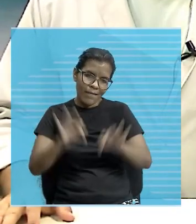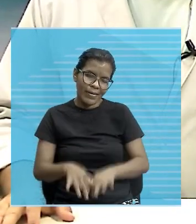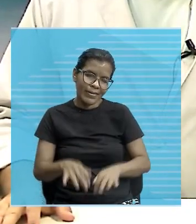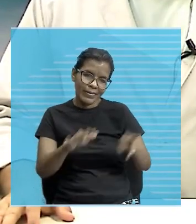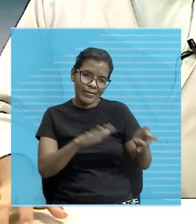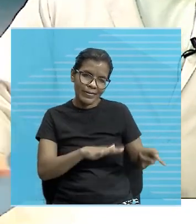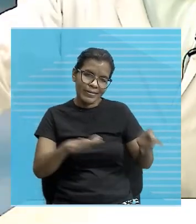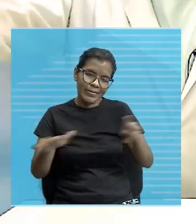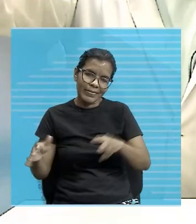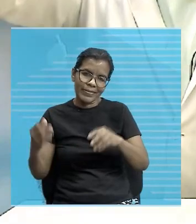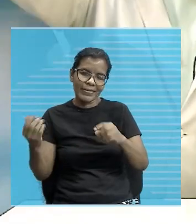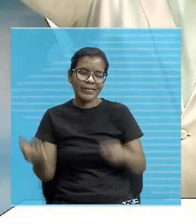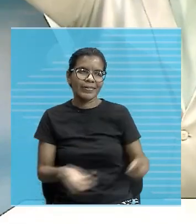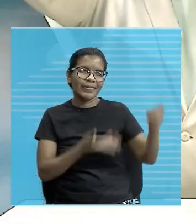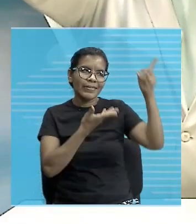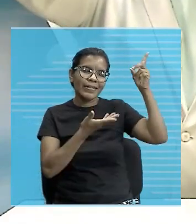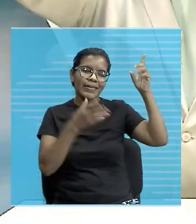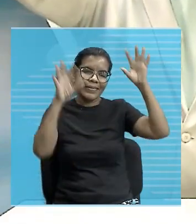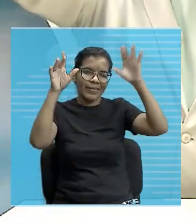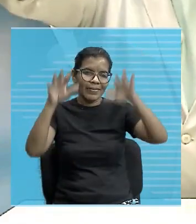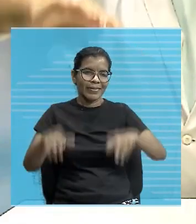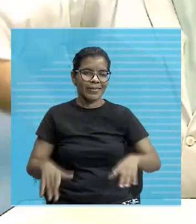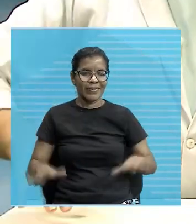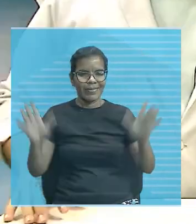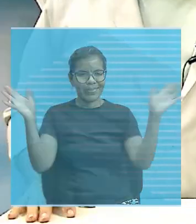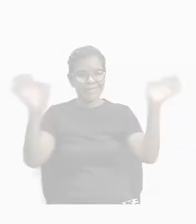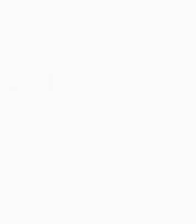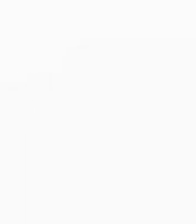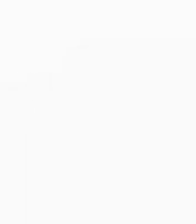fique com Deus tchau tchau